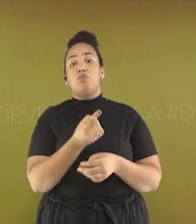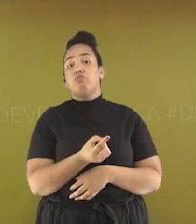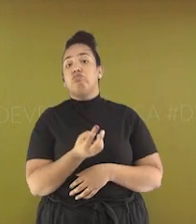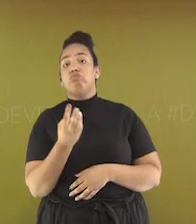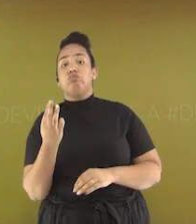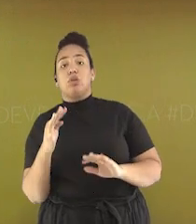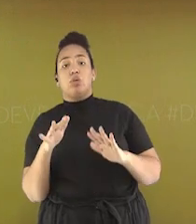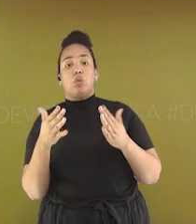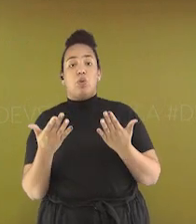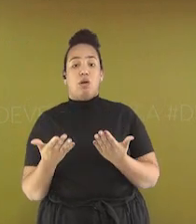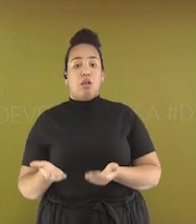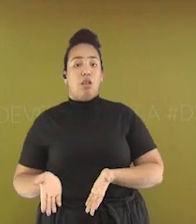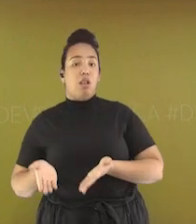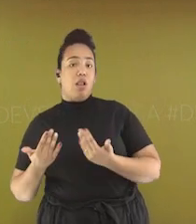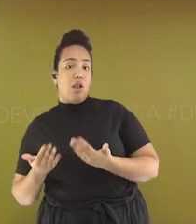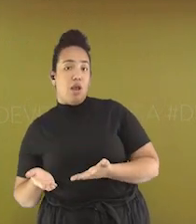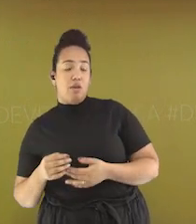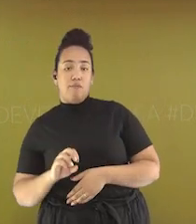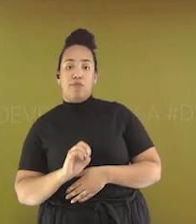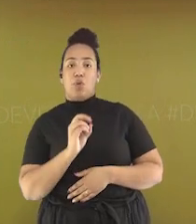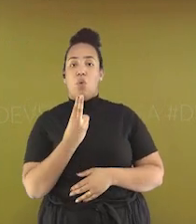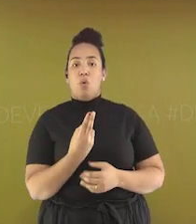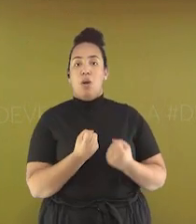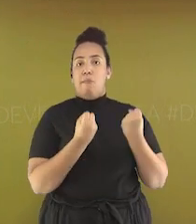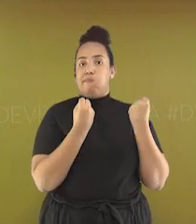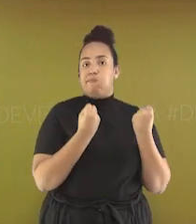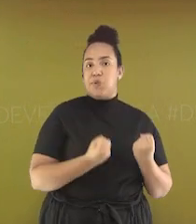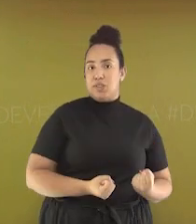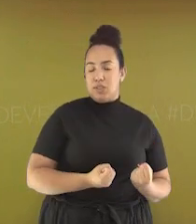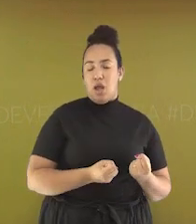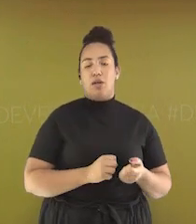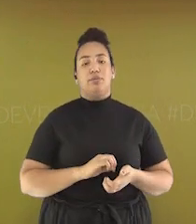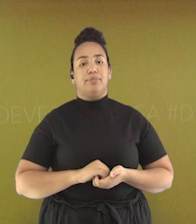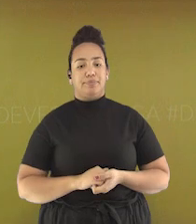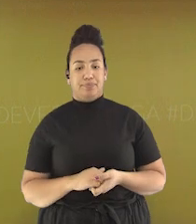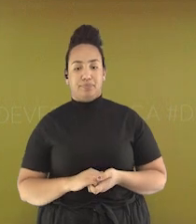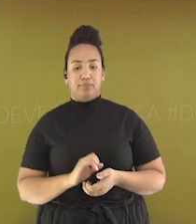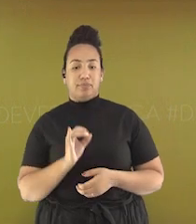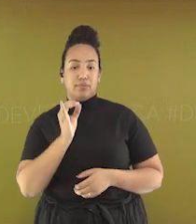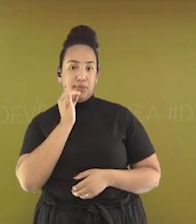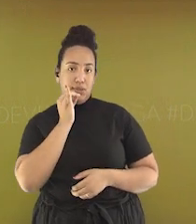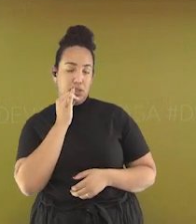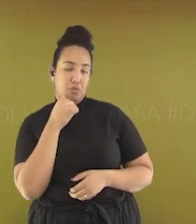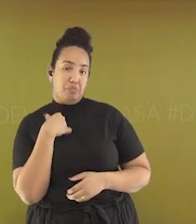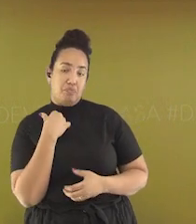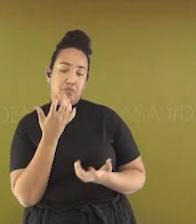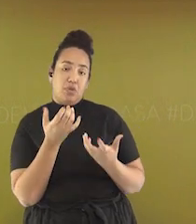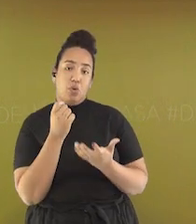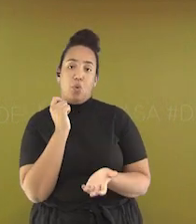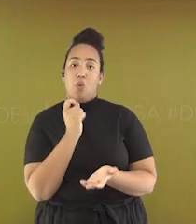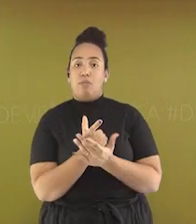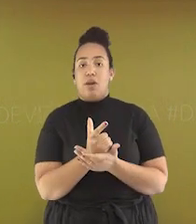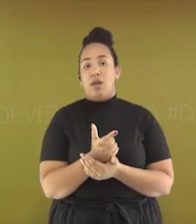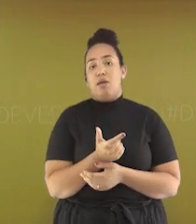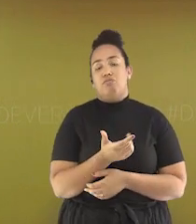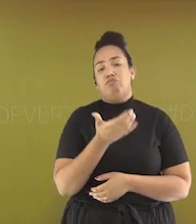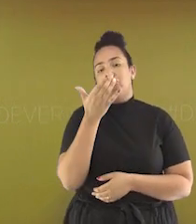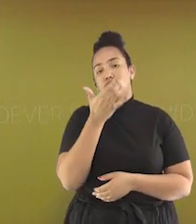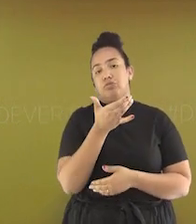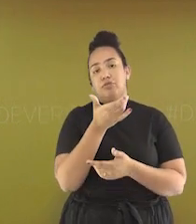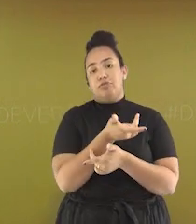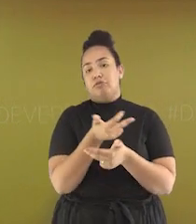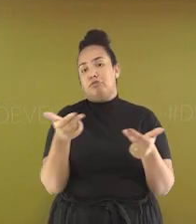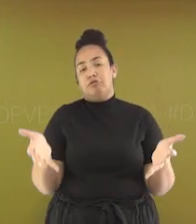saber qual é o mais leve ou mais pesado. Por exemplo, quero comprar o legume ou fruta mais leve da